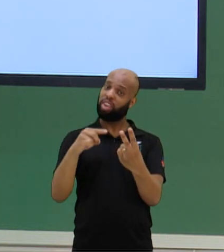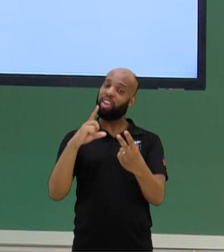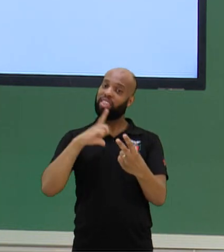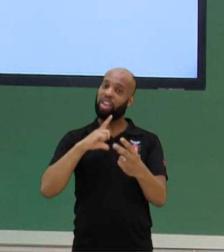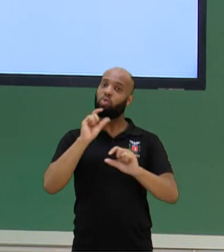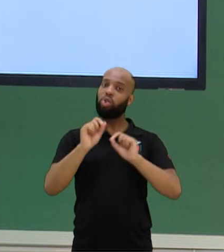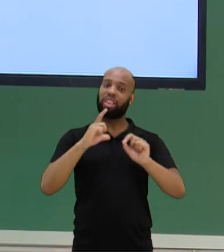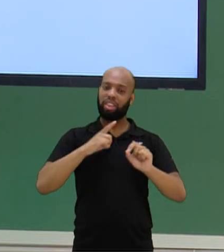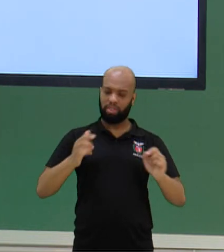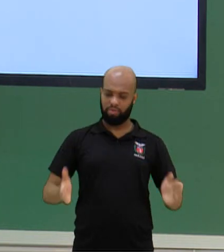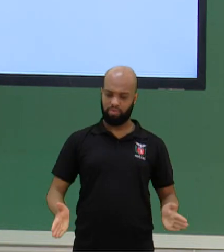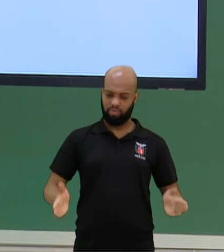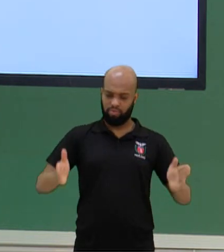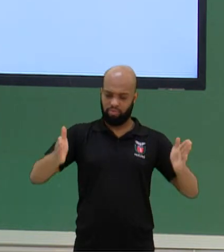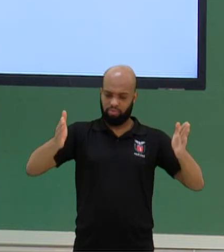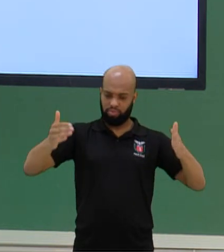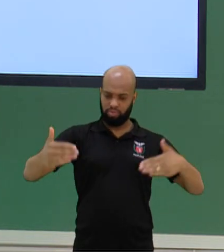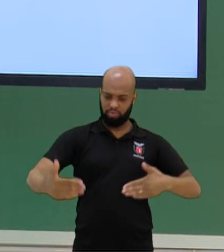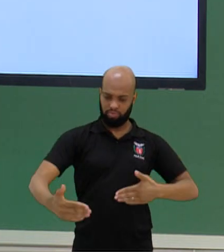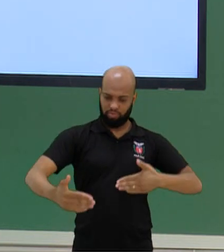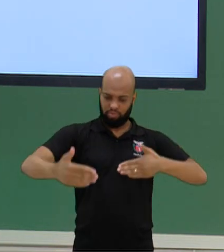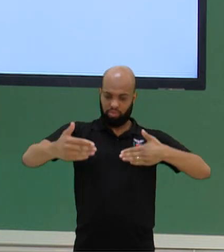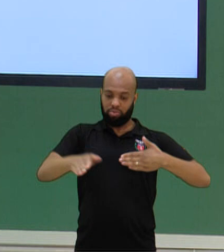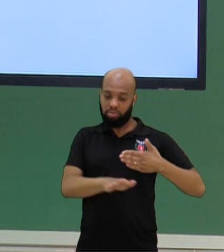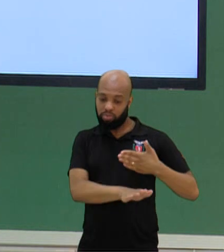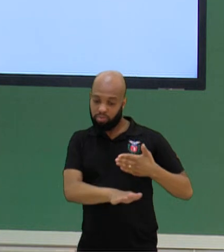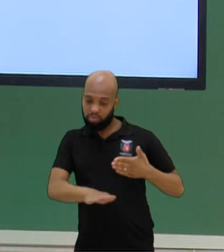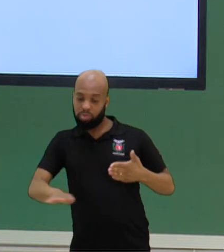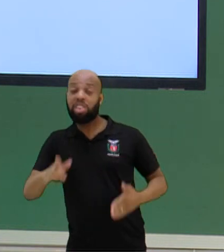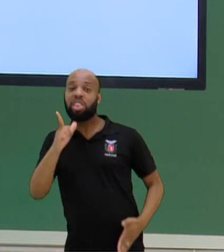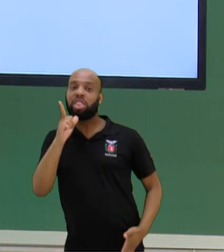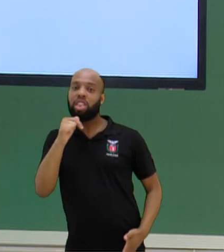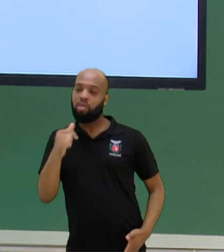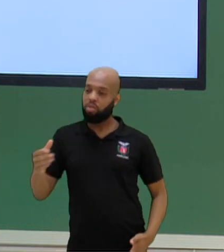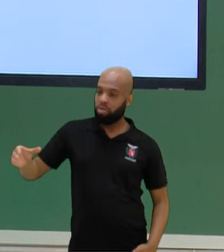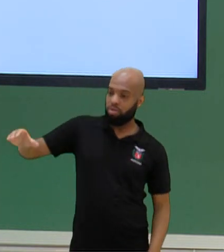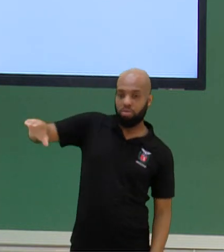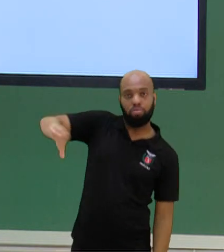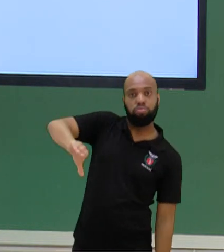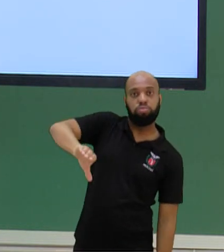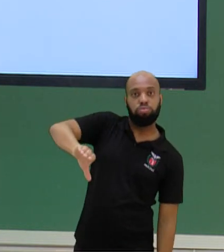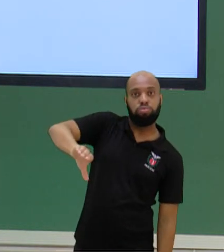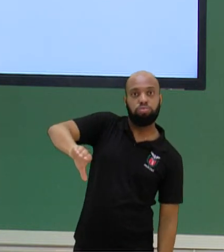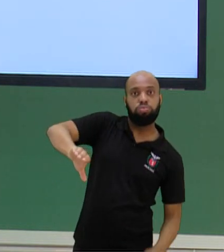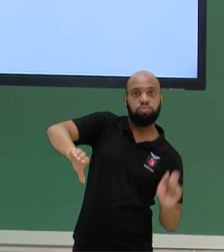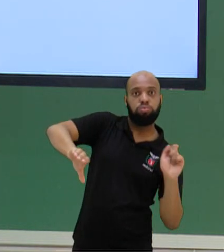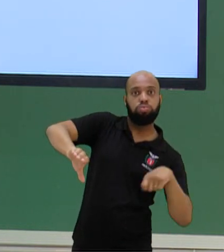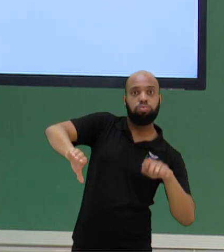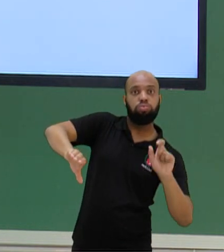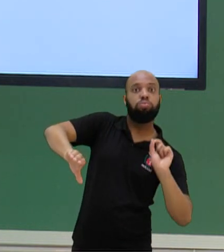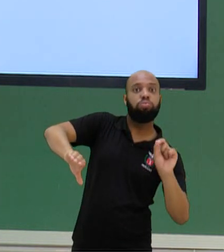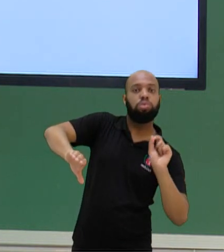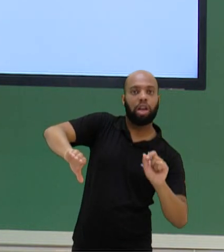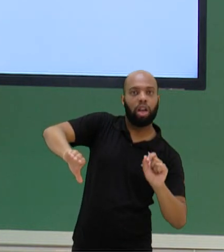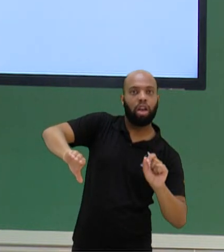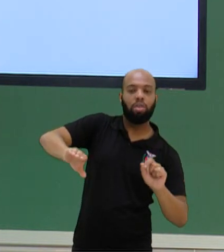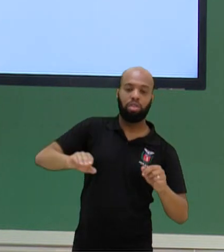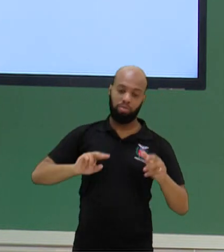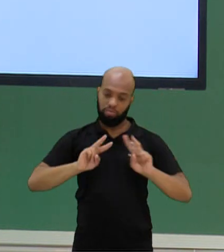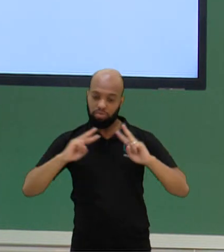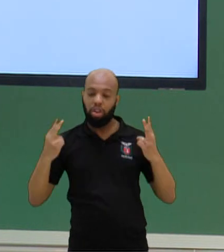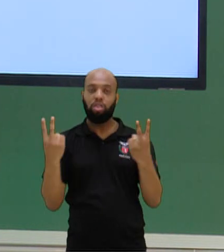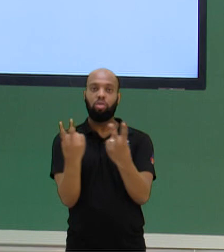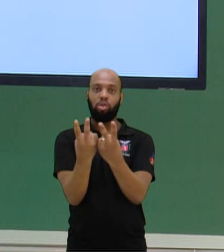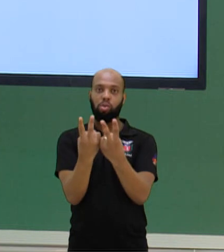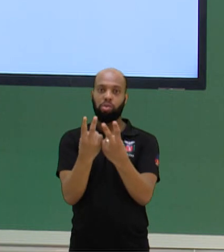da piscina. Então, quanto de água que eu tenho dentro dessa piscina? Então, tá bom? A água representa o volume. Então, eu tenho lá um